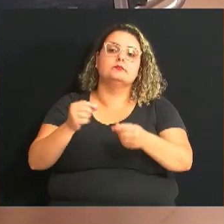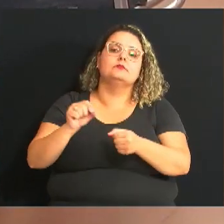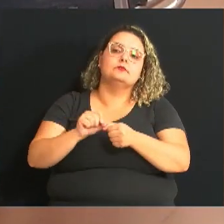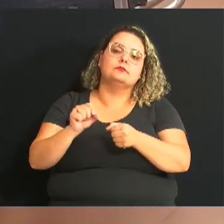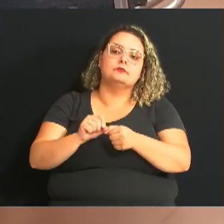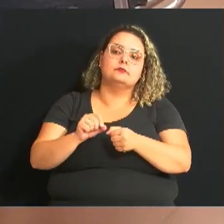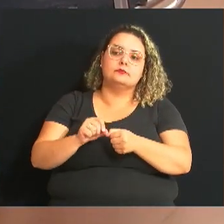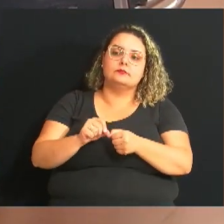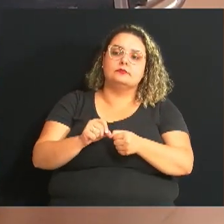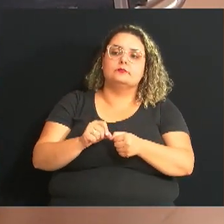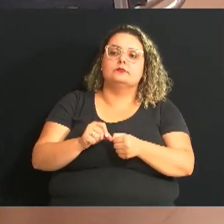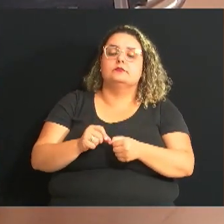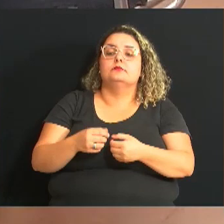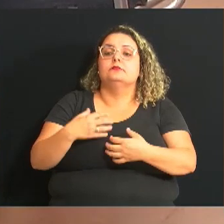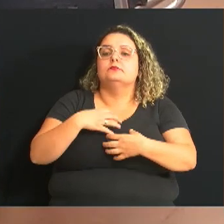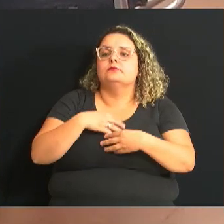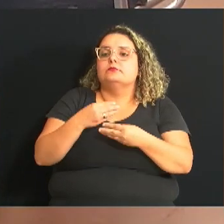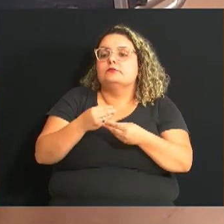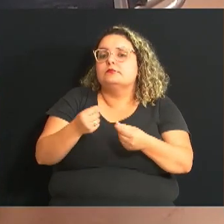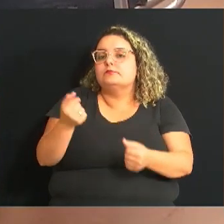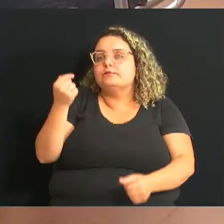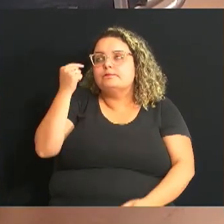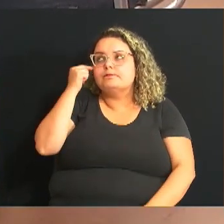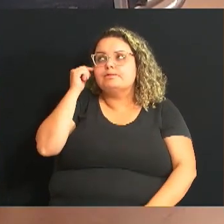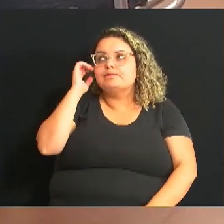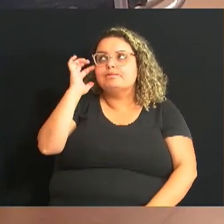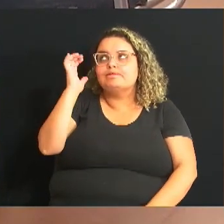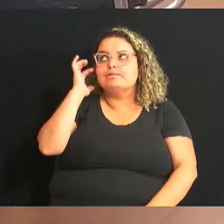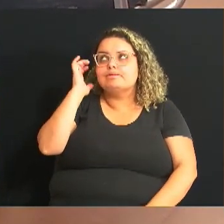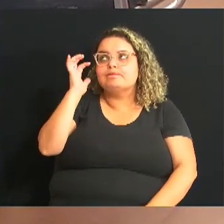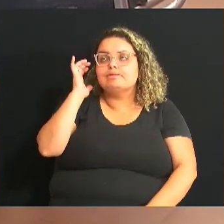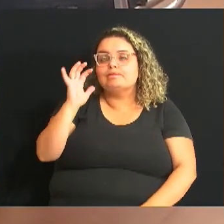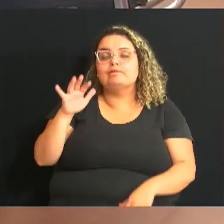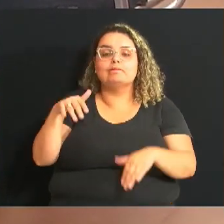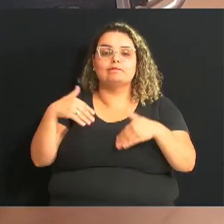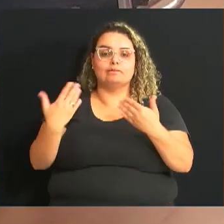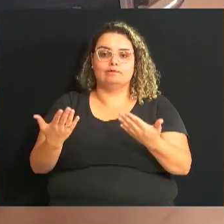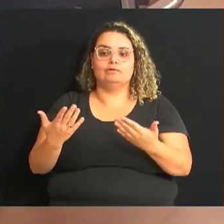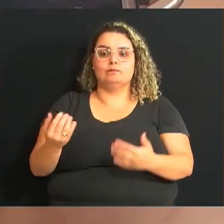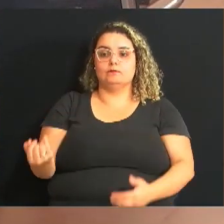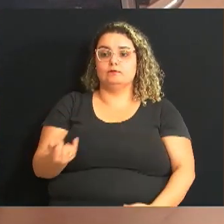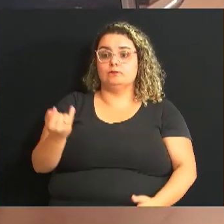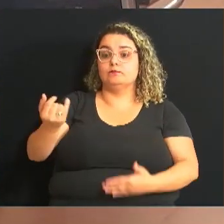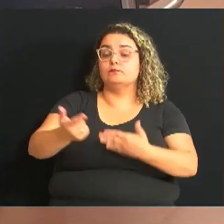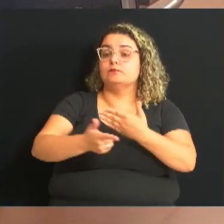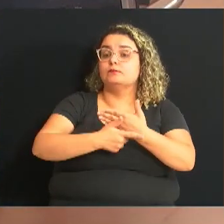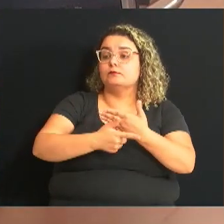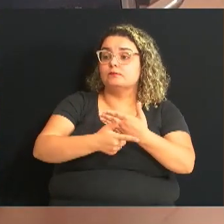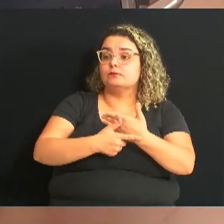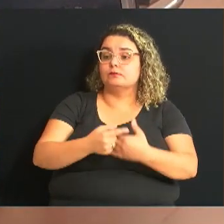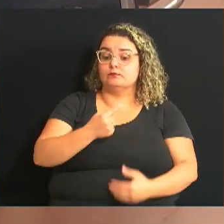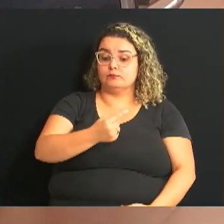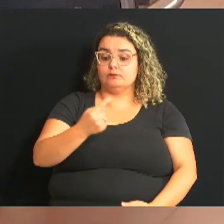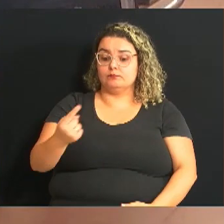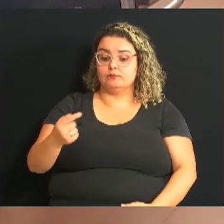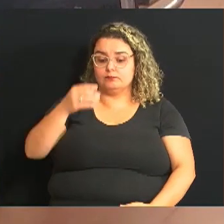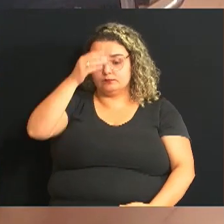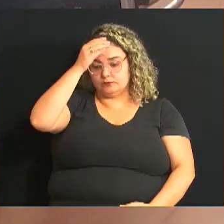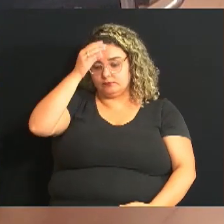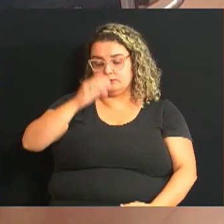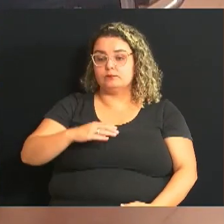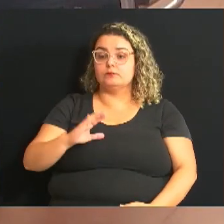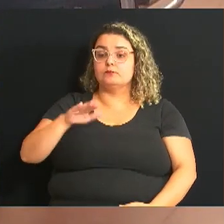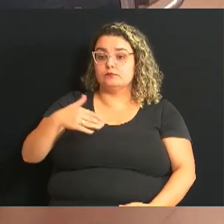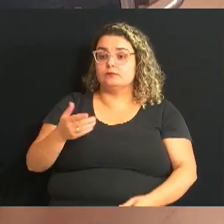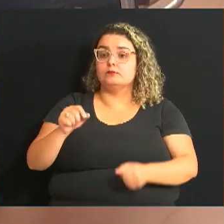as pessoas também a pensar qual a importância do papel de cada cidadão quando faz